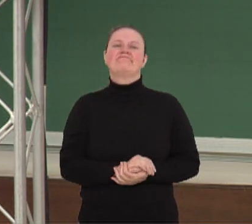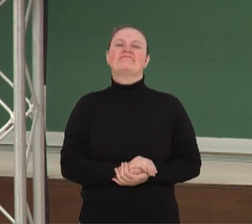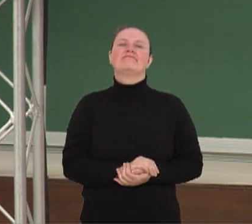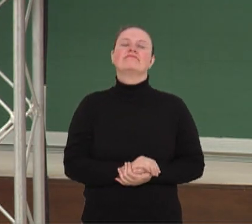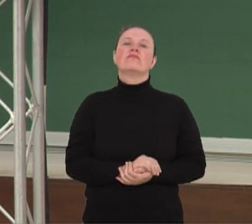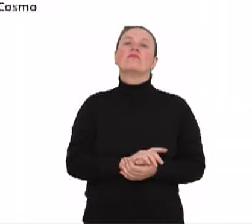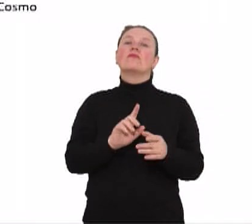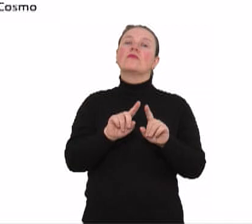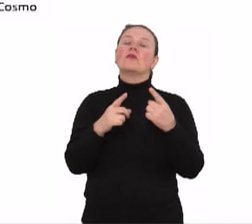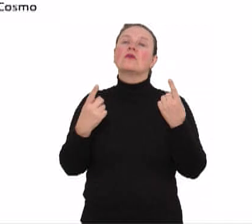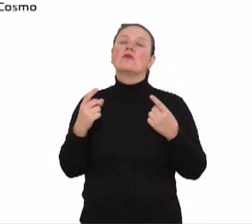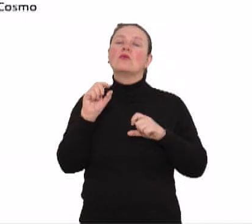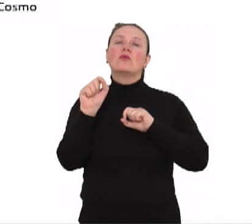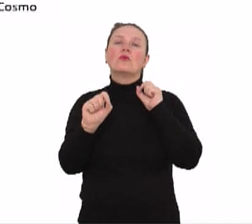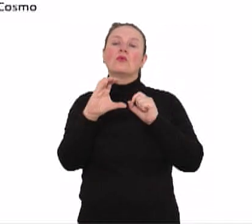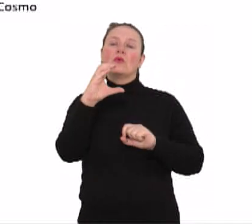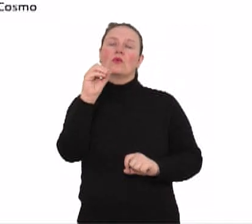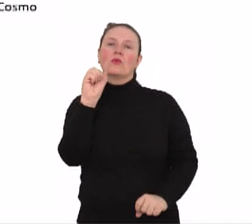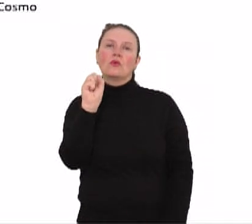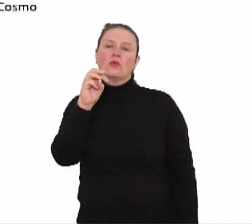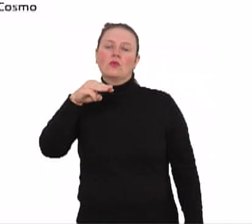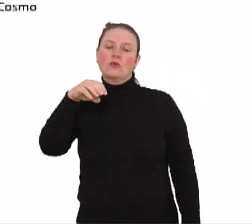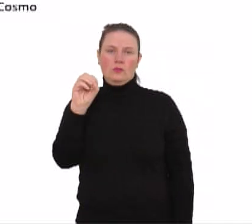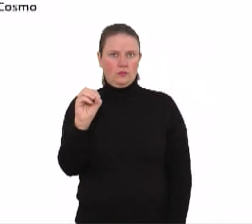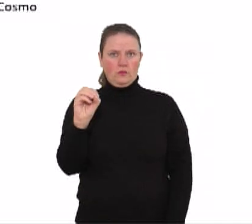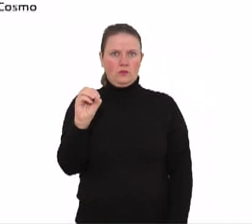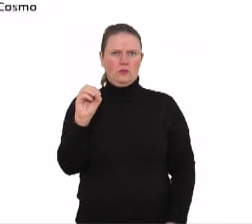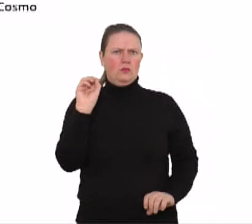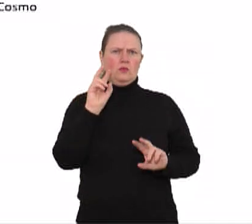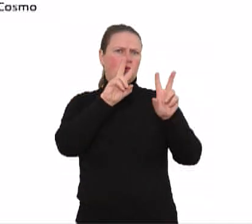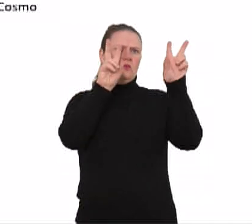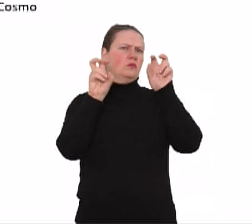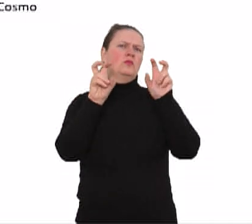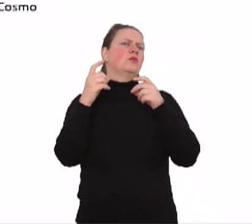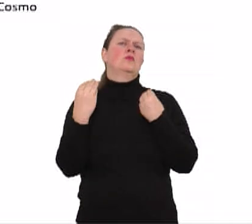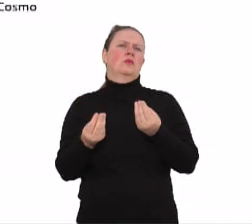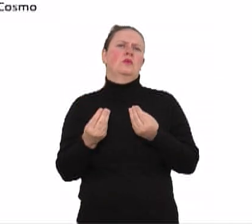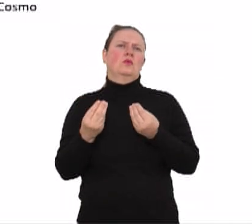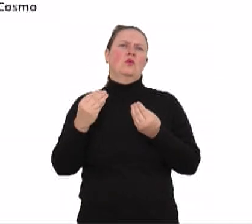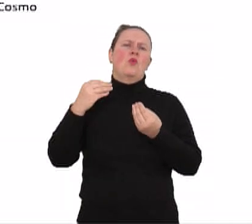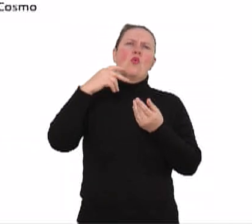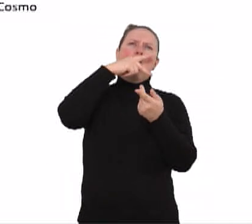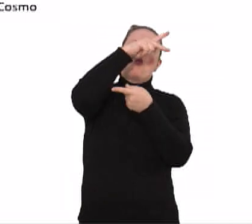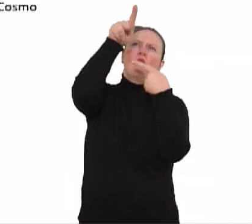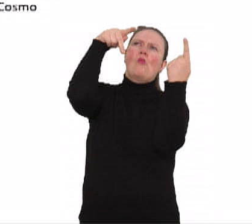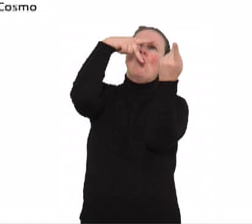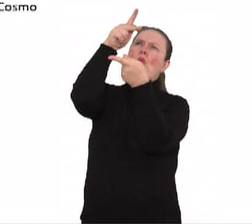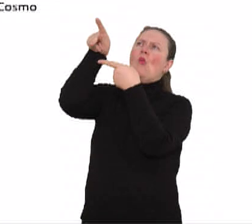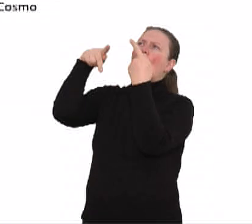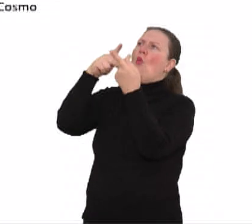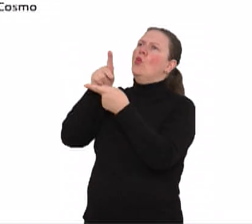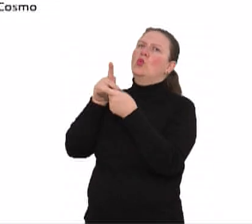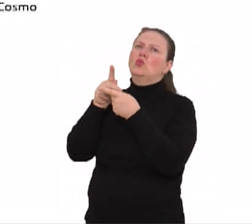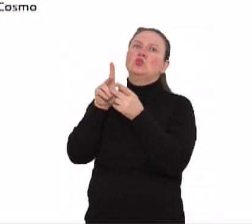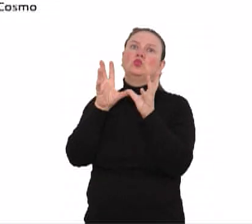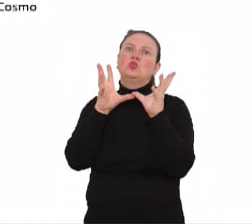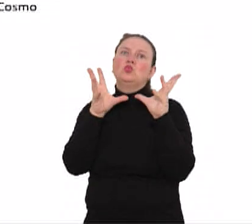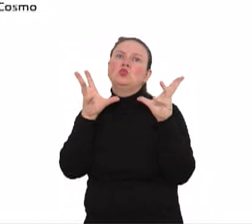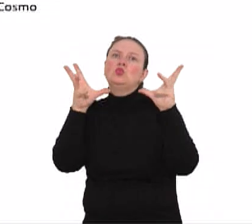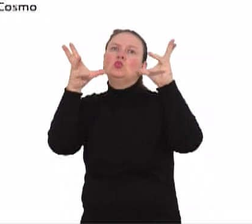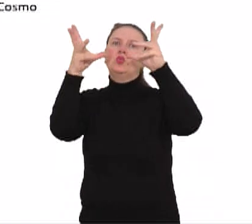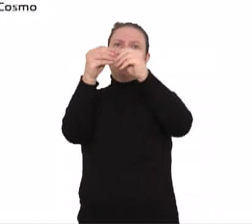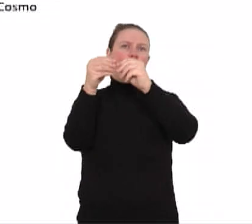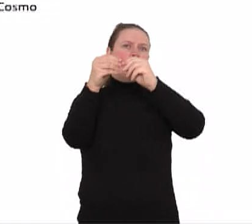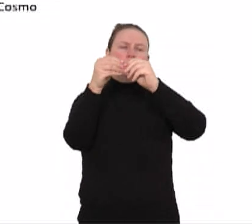O que é cosmo? Cosmo, ou cosmos, é um termo que designa o universo. Tudo. Quando a gente pensa em